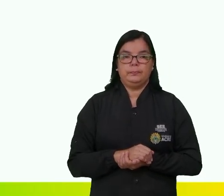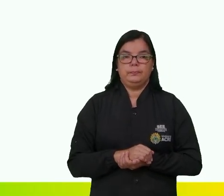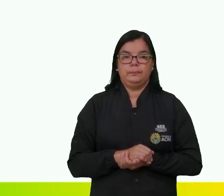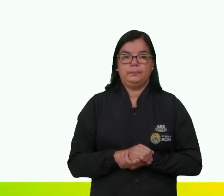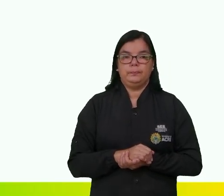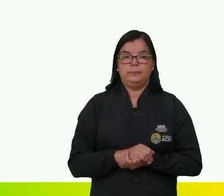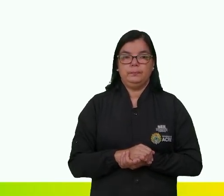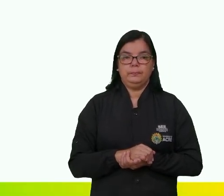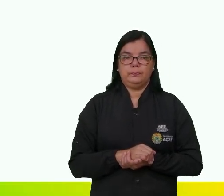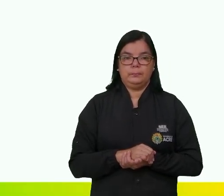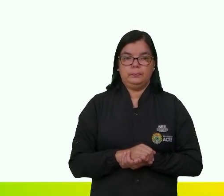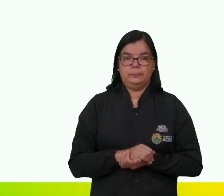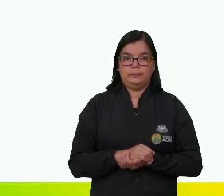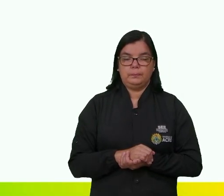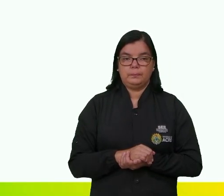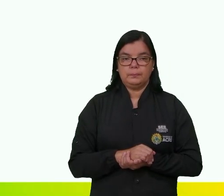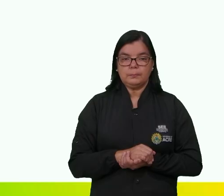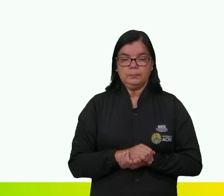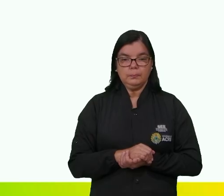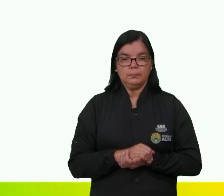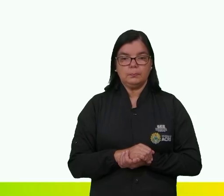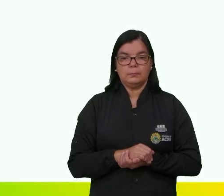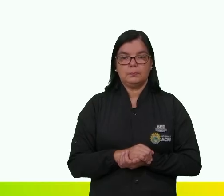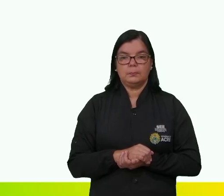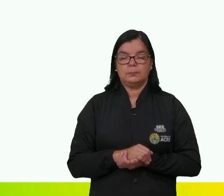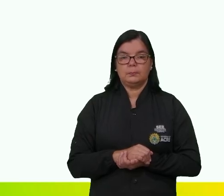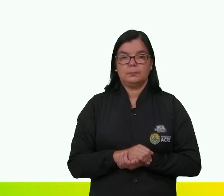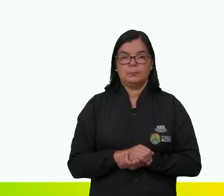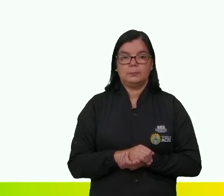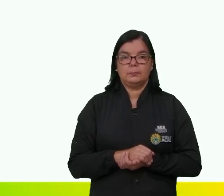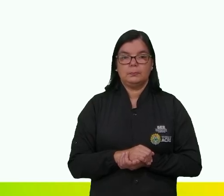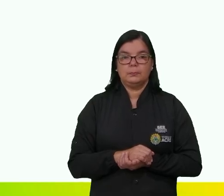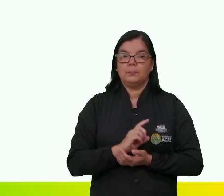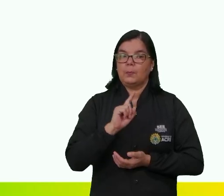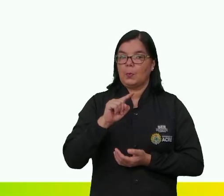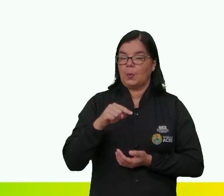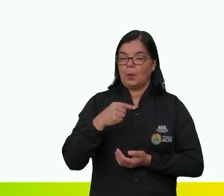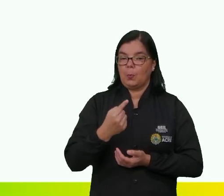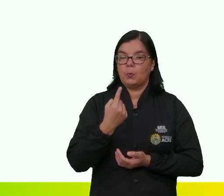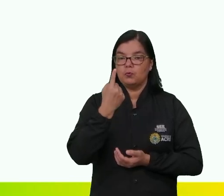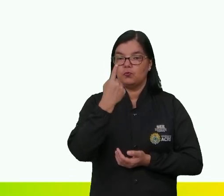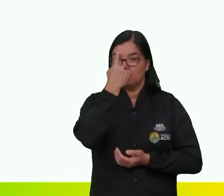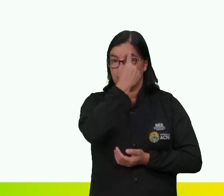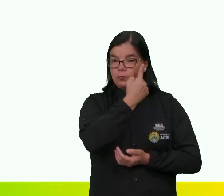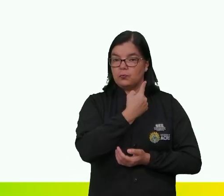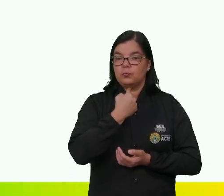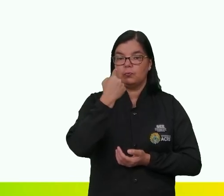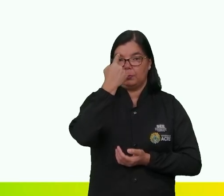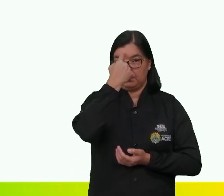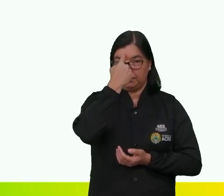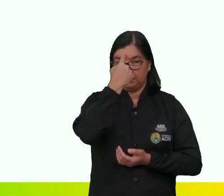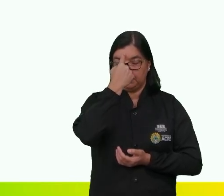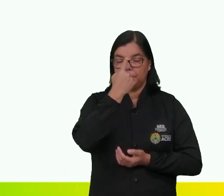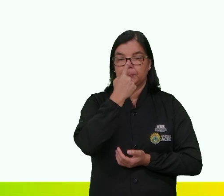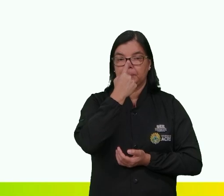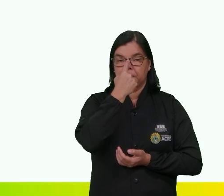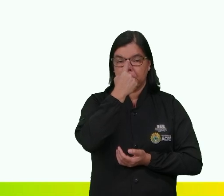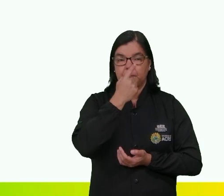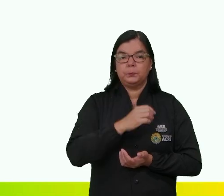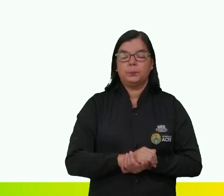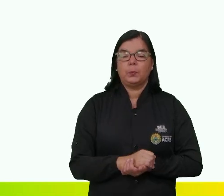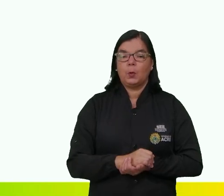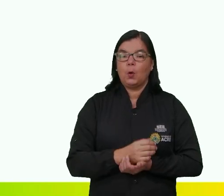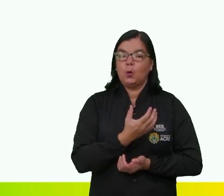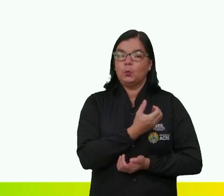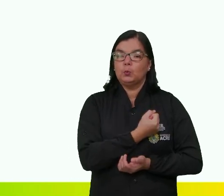vou indicar por P de T. Depois de 1 hora, completou um ciclo, o número